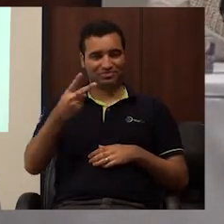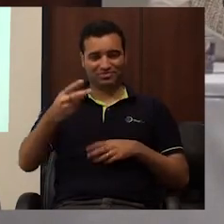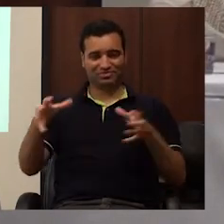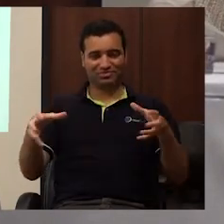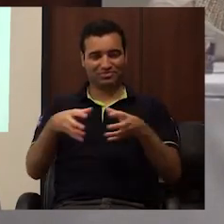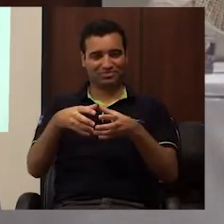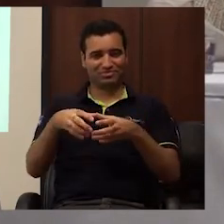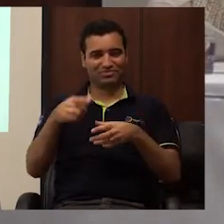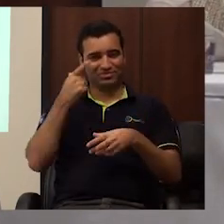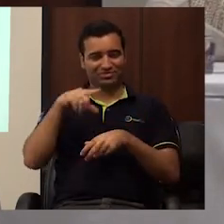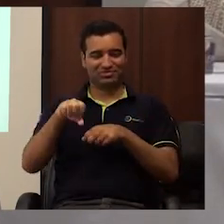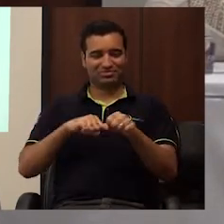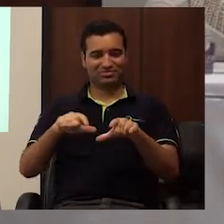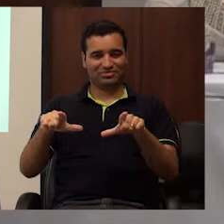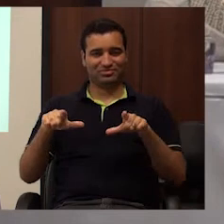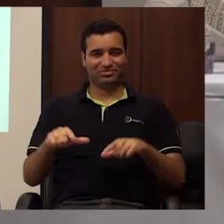habilitação.